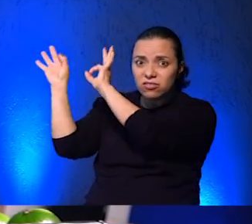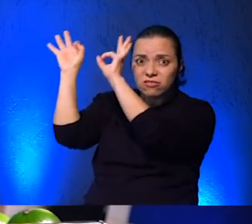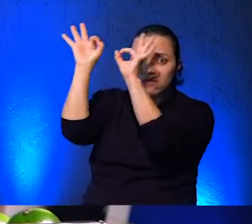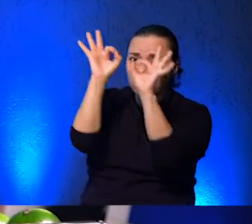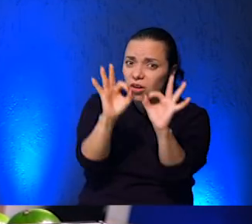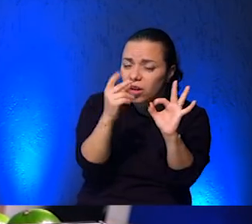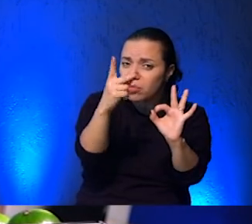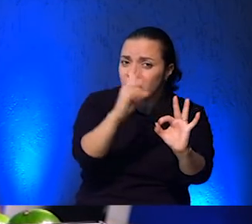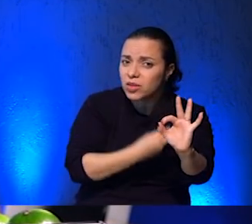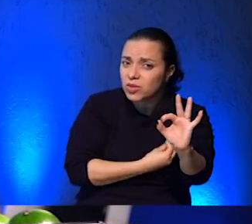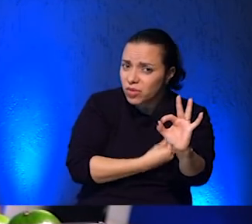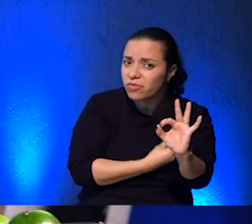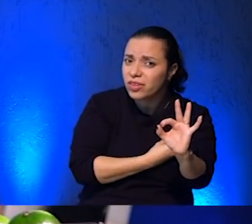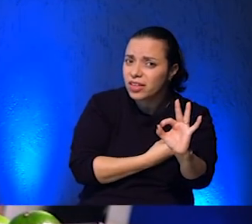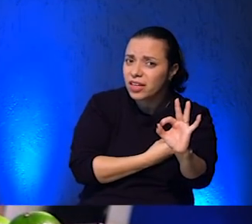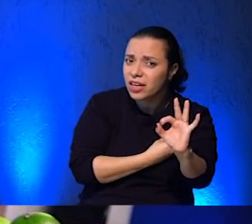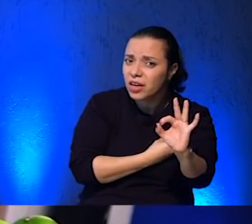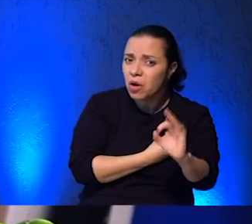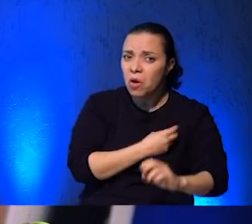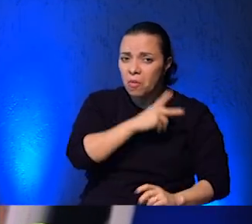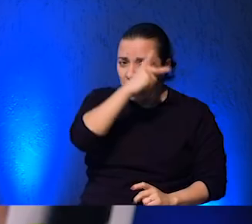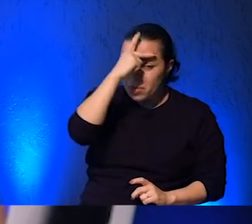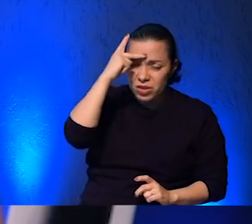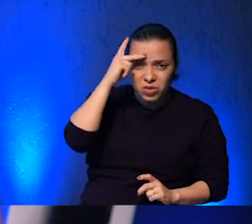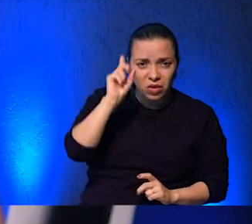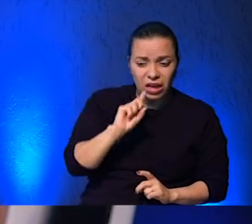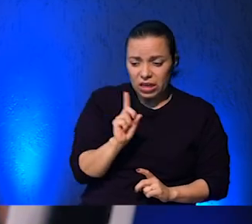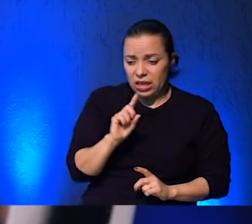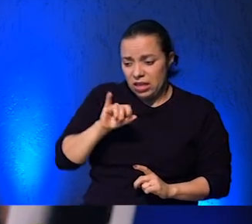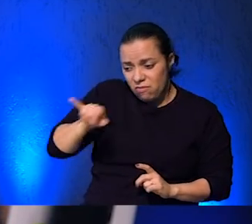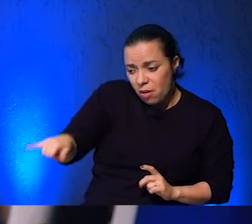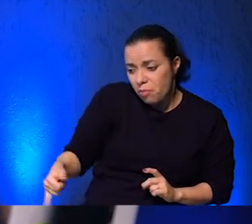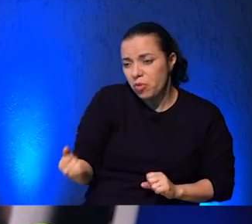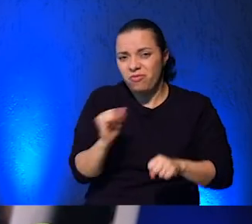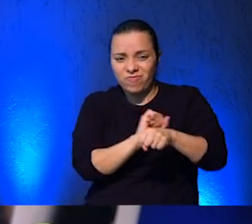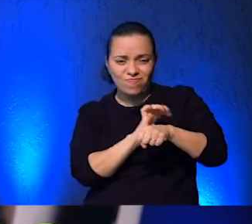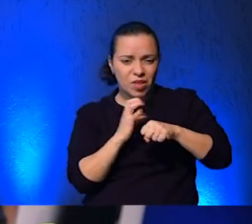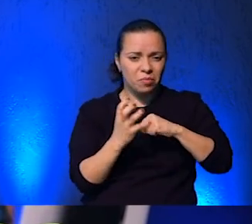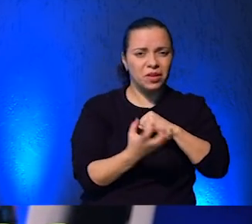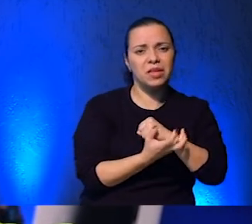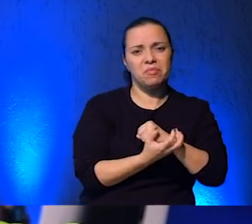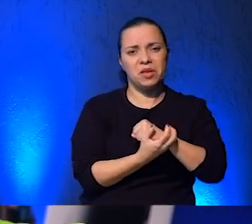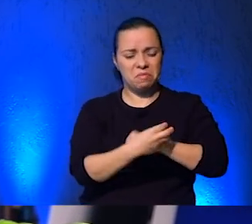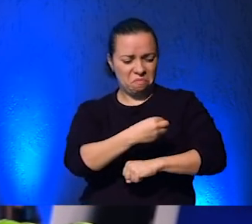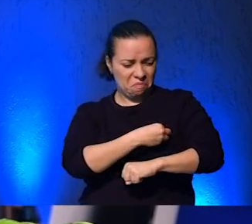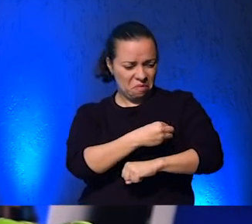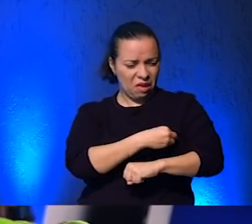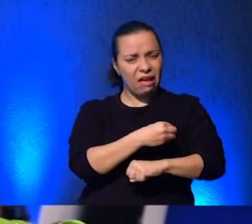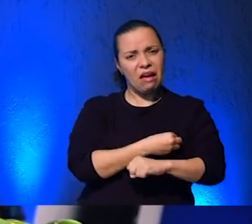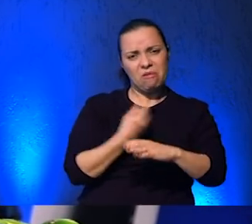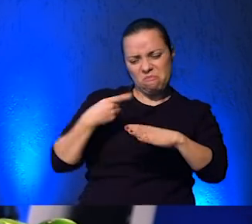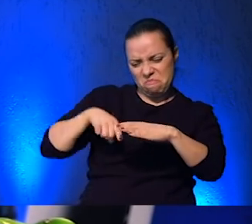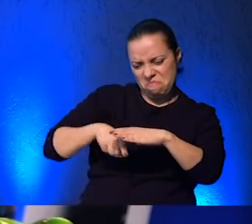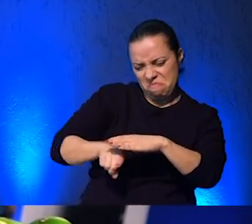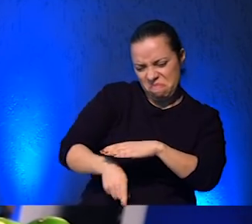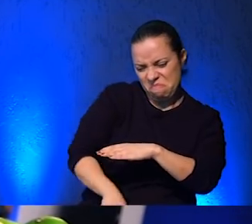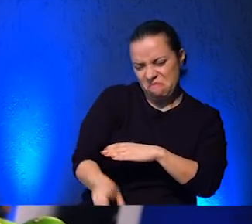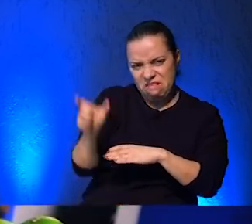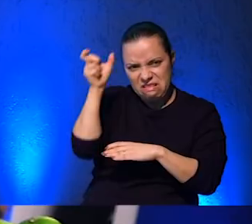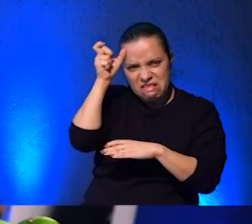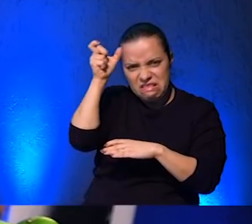aproveitou a pandemia para mergulhar no inferno não aproveitou a pandemia para mergulhar nas coisas ruins